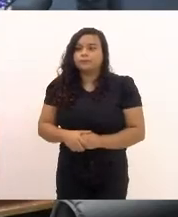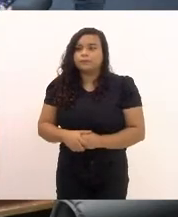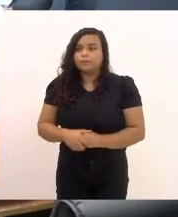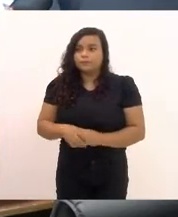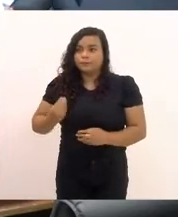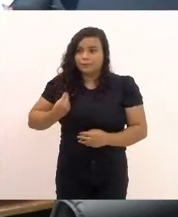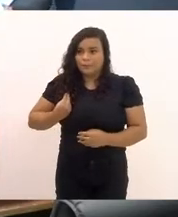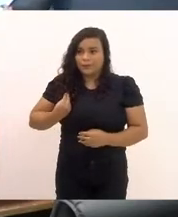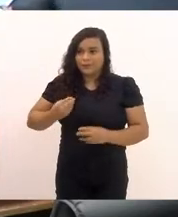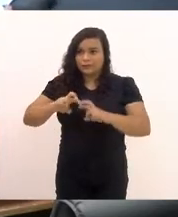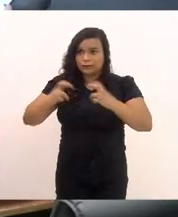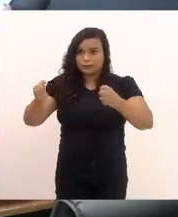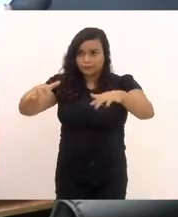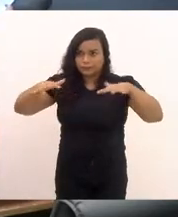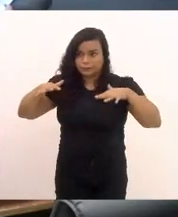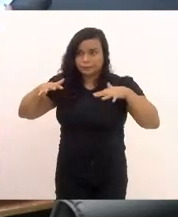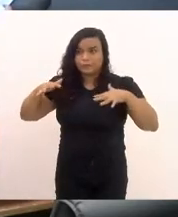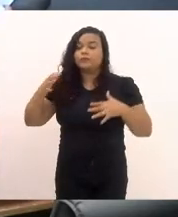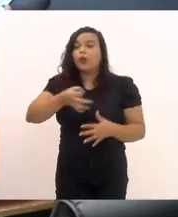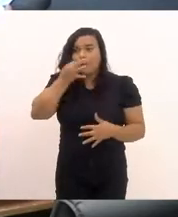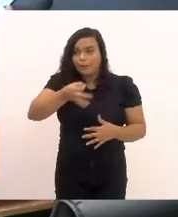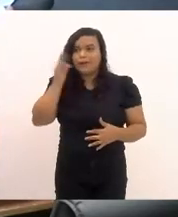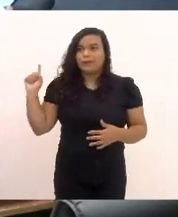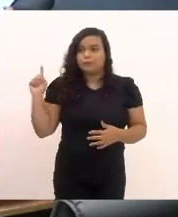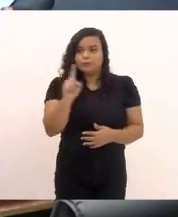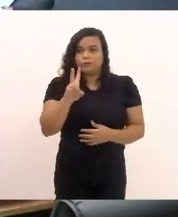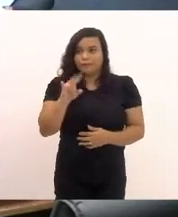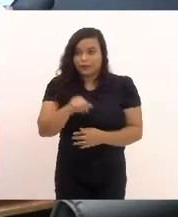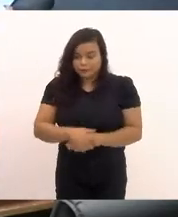presente no plenário e vai emitir parecer.